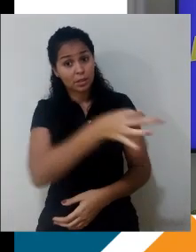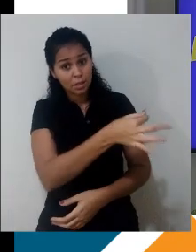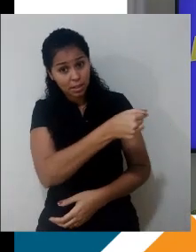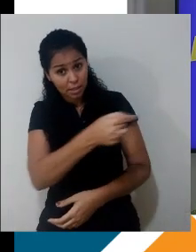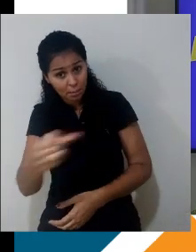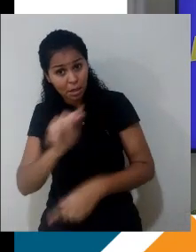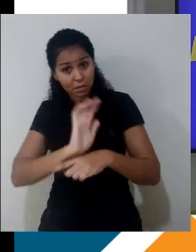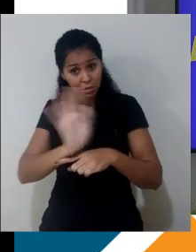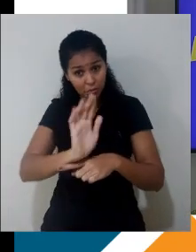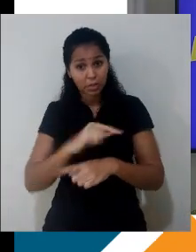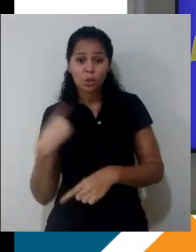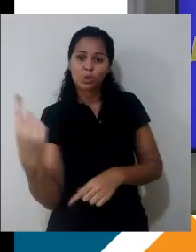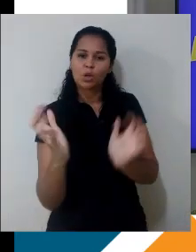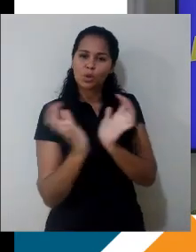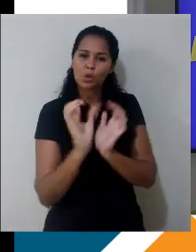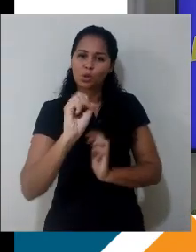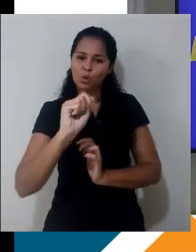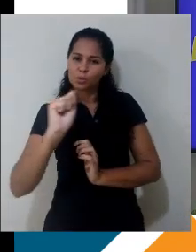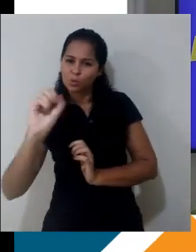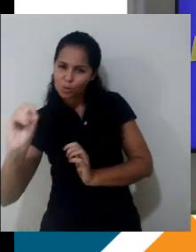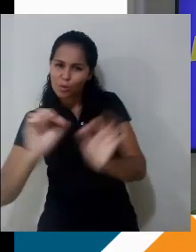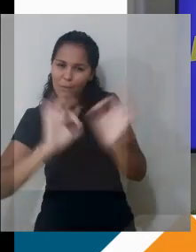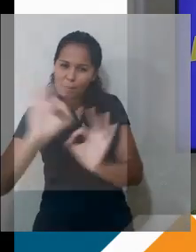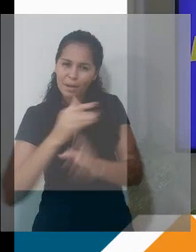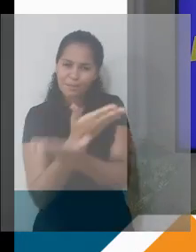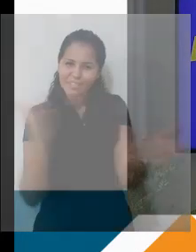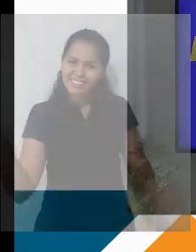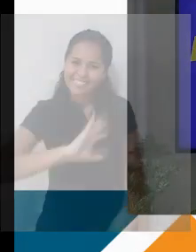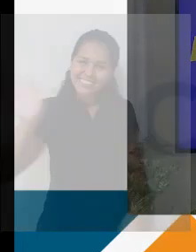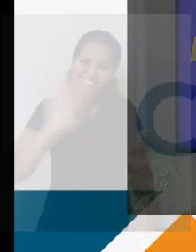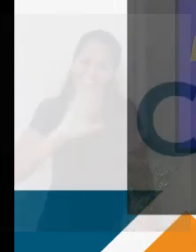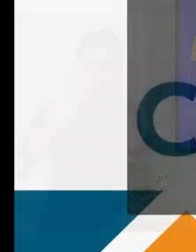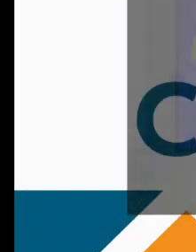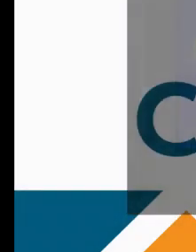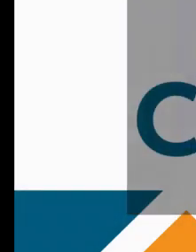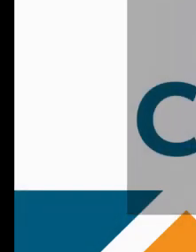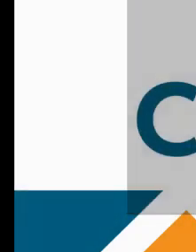os próximos vídeos que a gente do Soul vai produzir para vocês durante esse período. Tchau, gente!